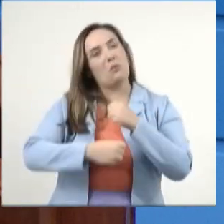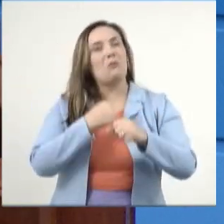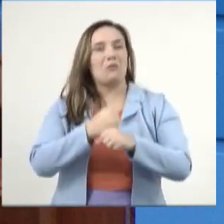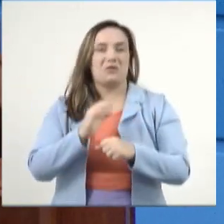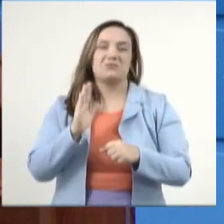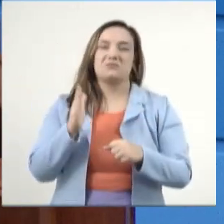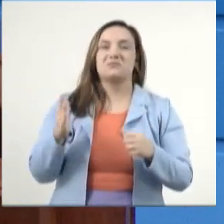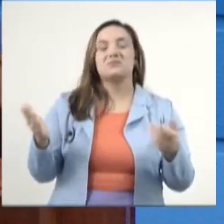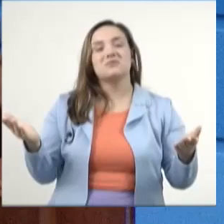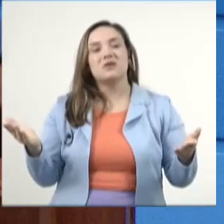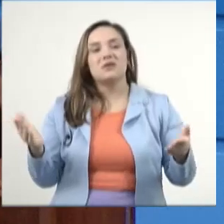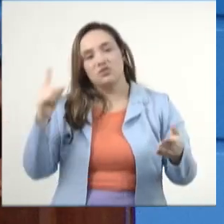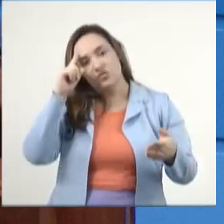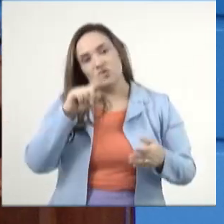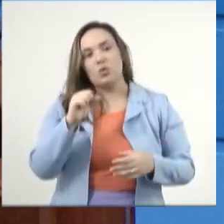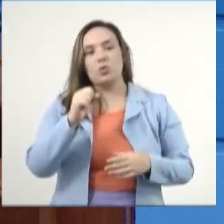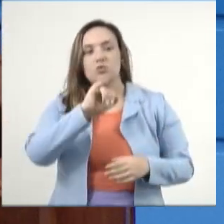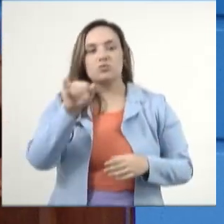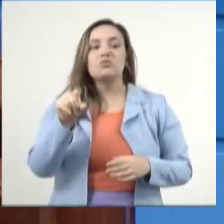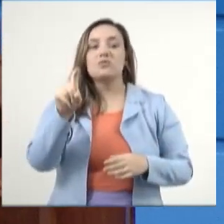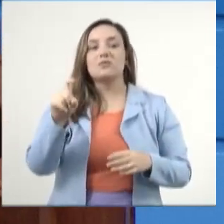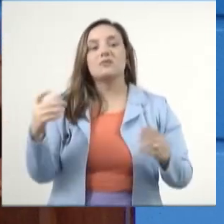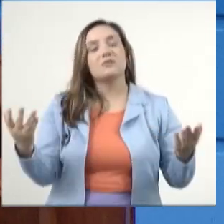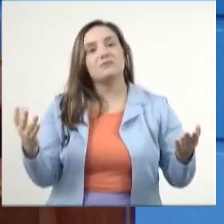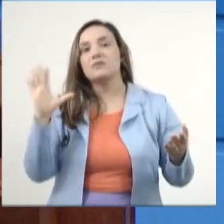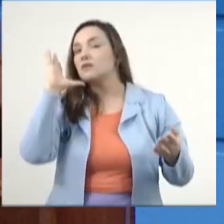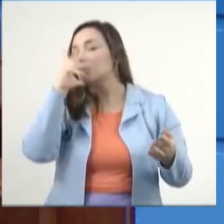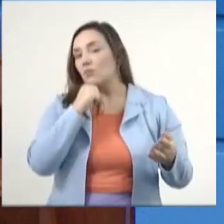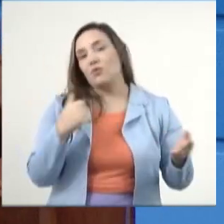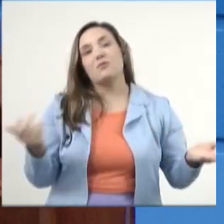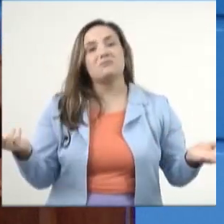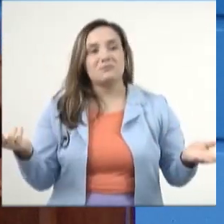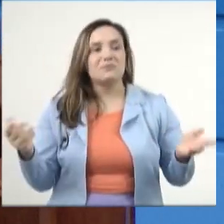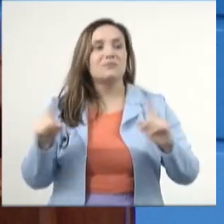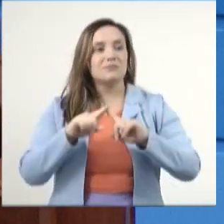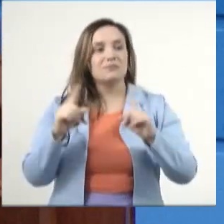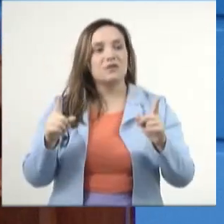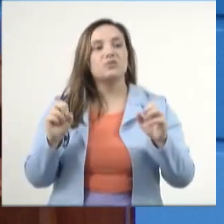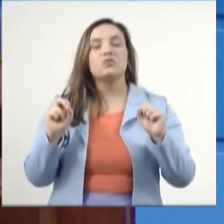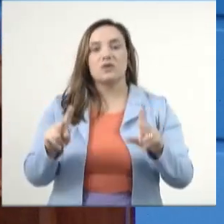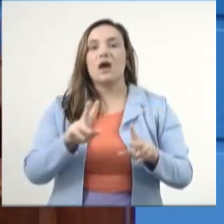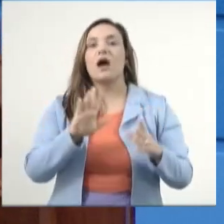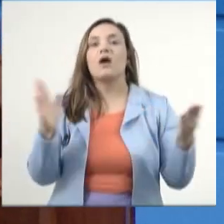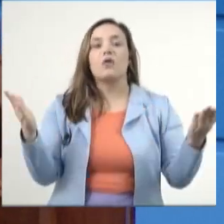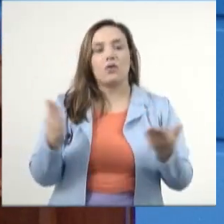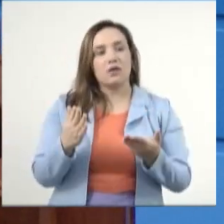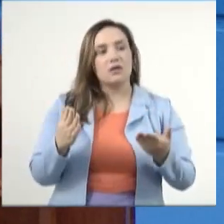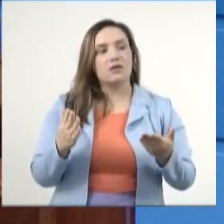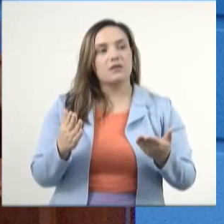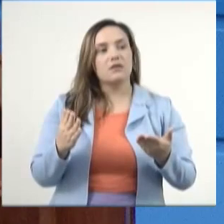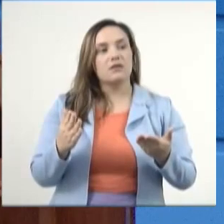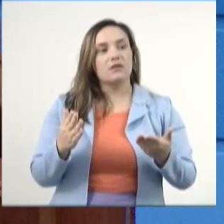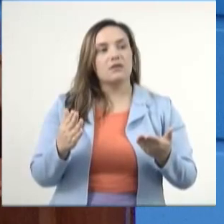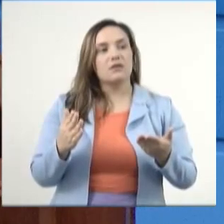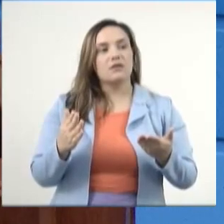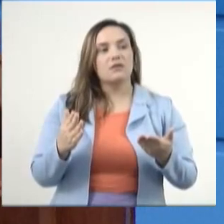já, do 8 de janeiro, né? Demorou demais, mas essas pessoas,